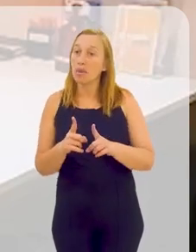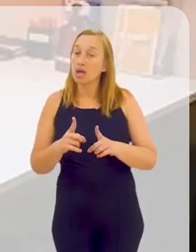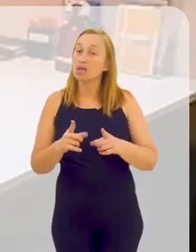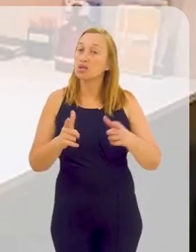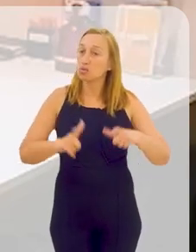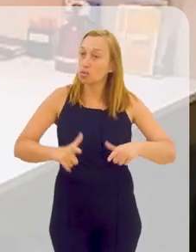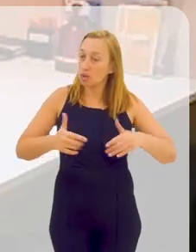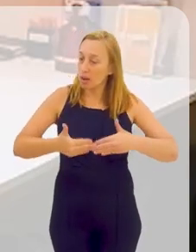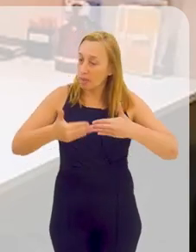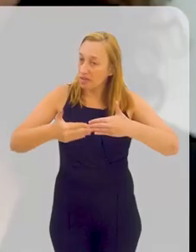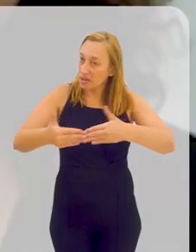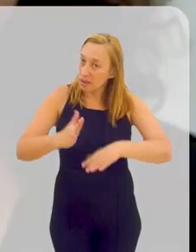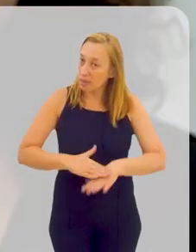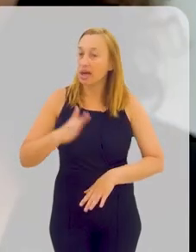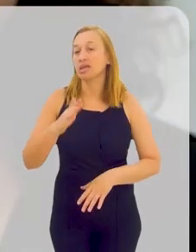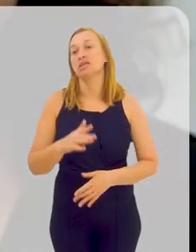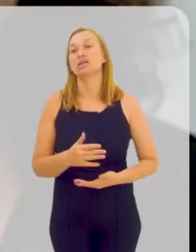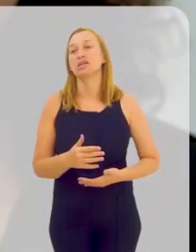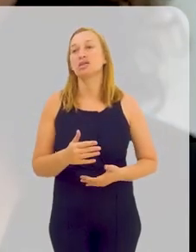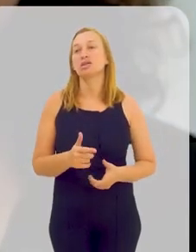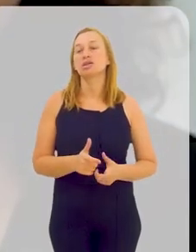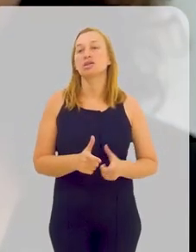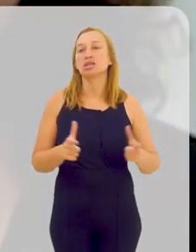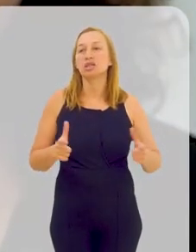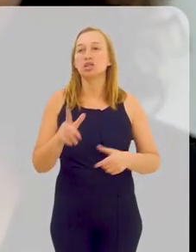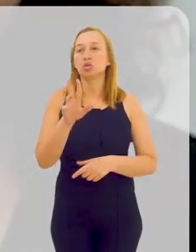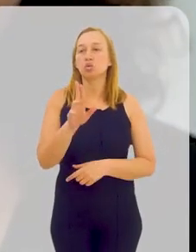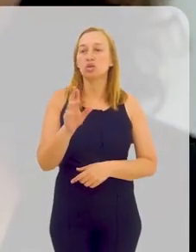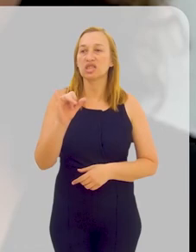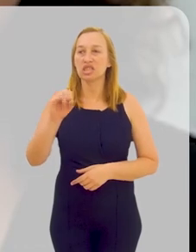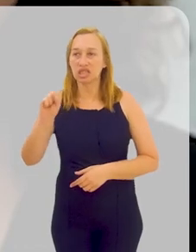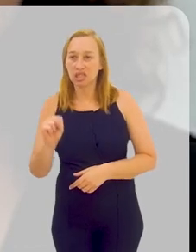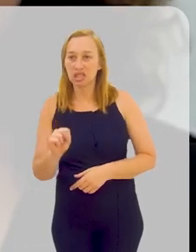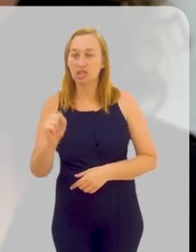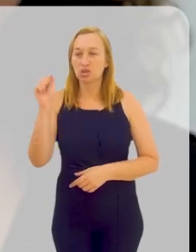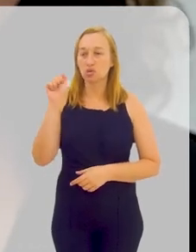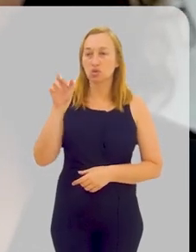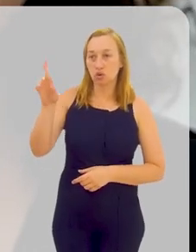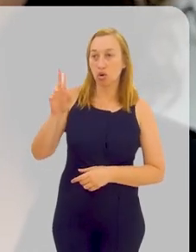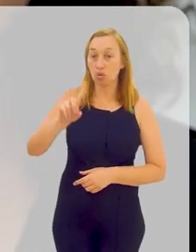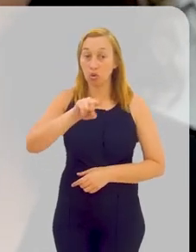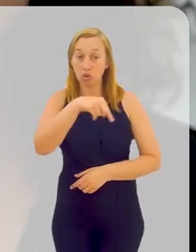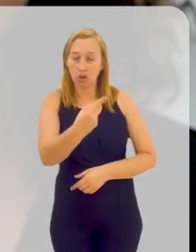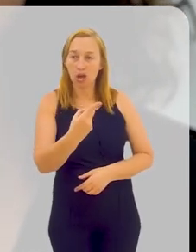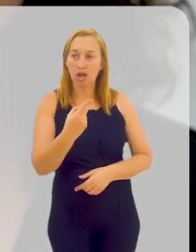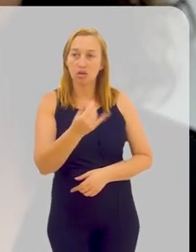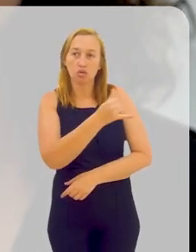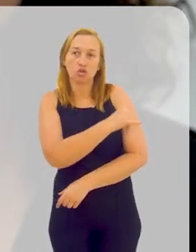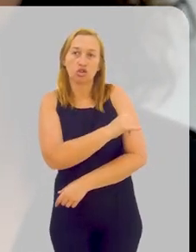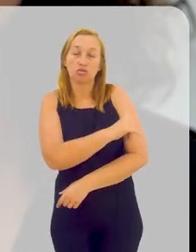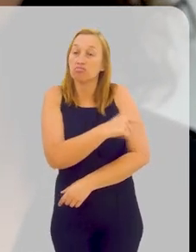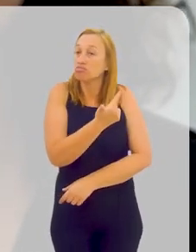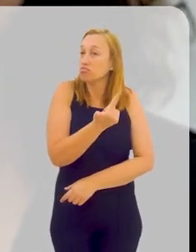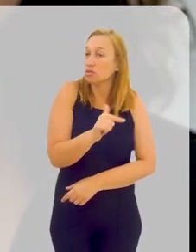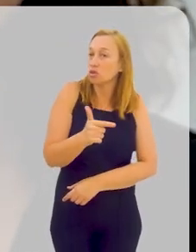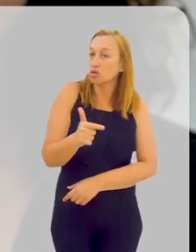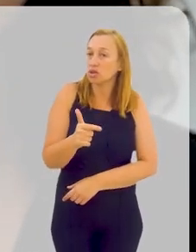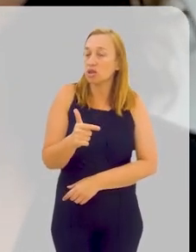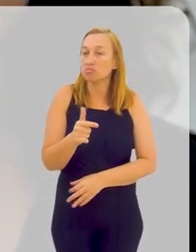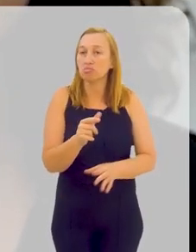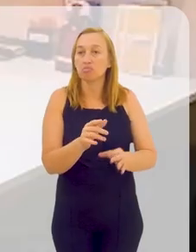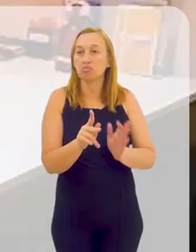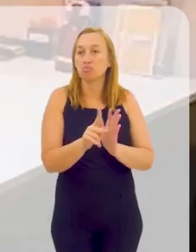mas com espaço para avançar como havia nas grandes usinas solares por outro lado o Rio de Janeiro hoje não